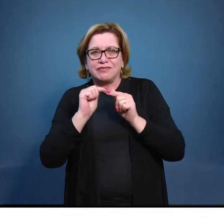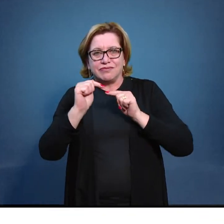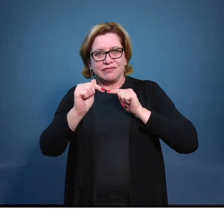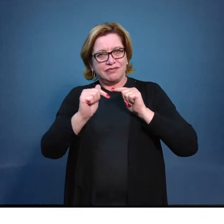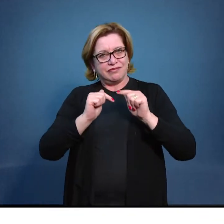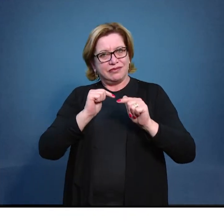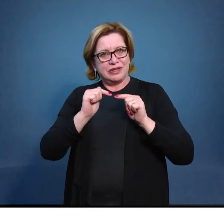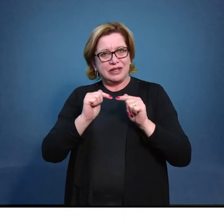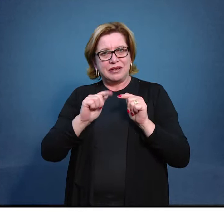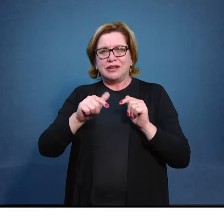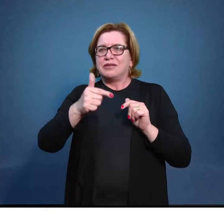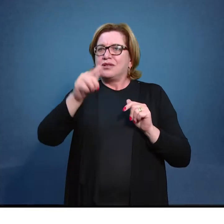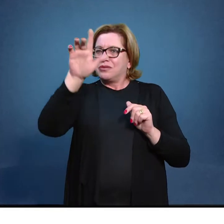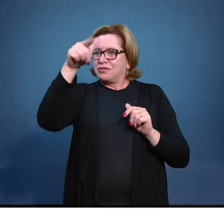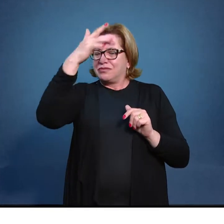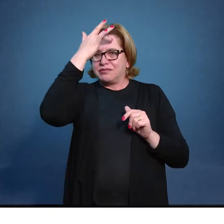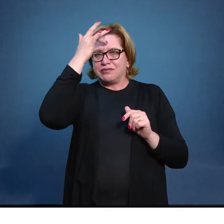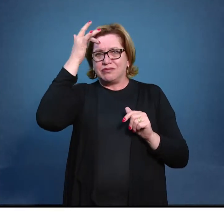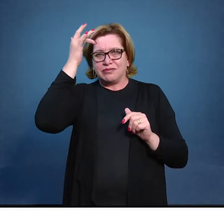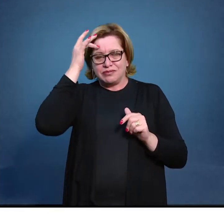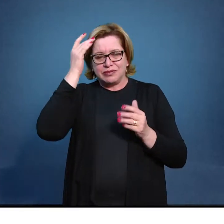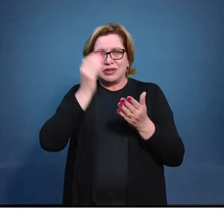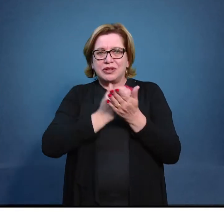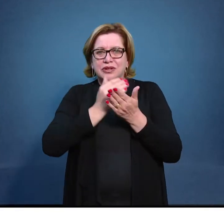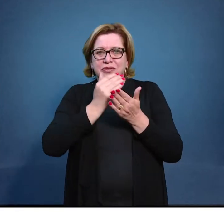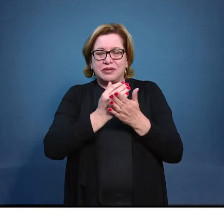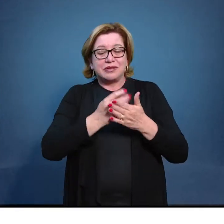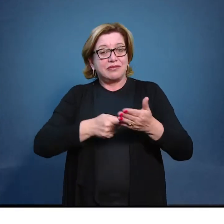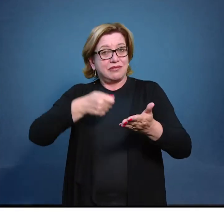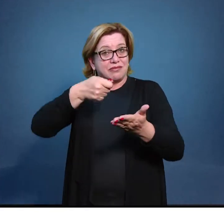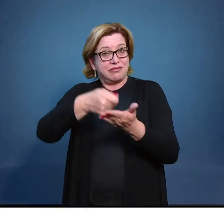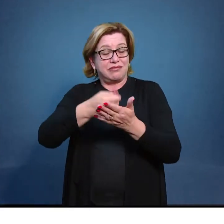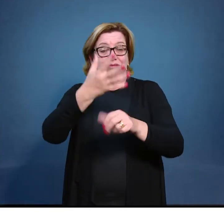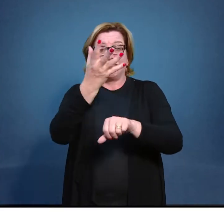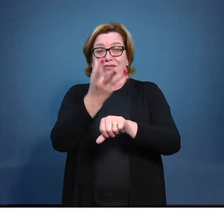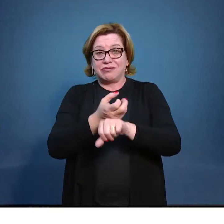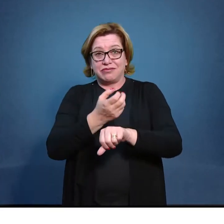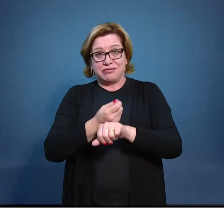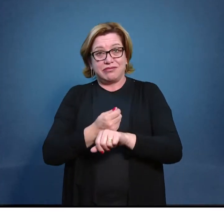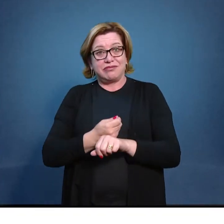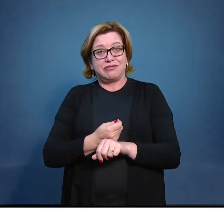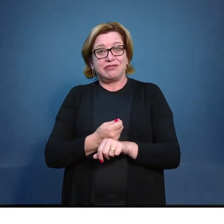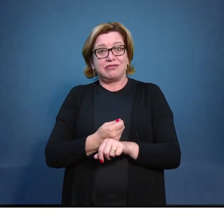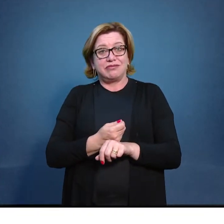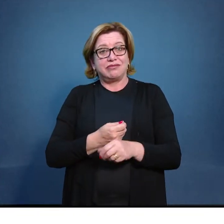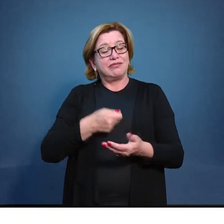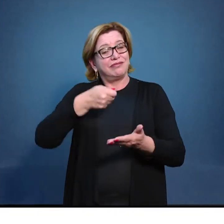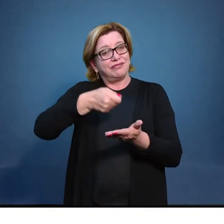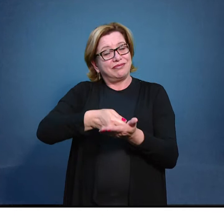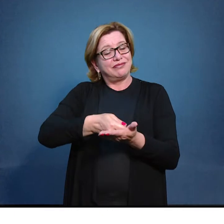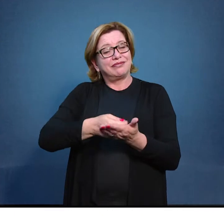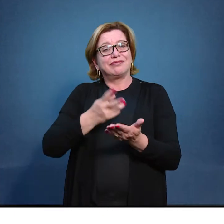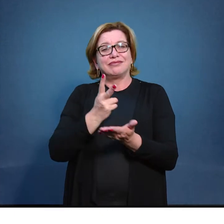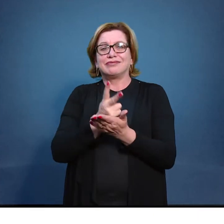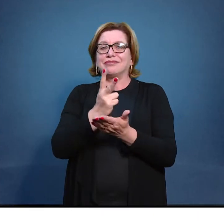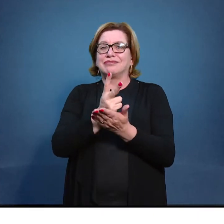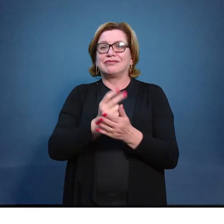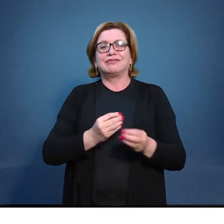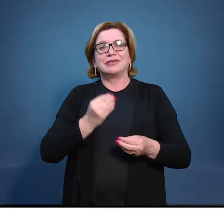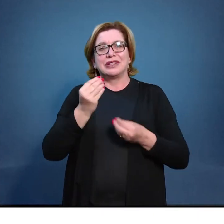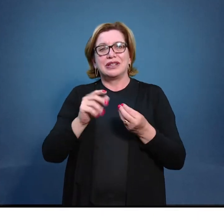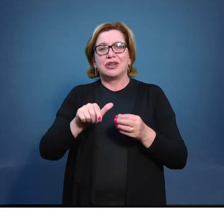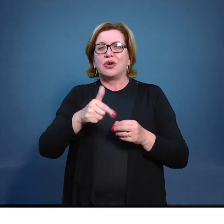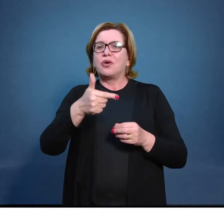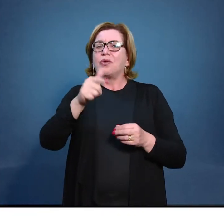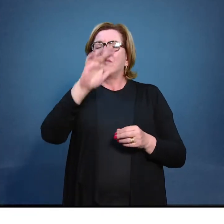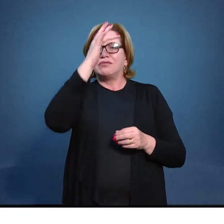para um de seus clientes, isso gera uma obrigação tributária de recolher o tributo correspondente. Um